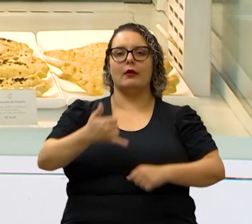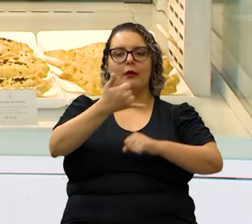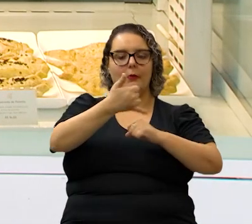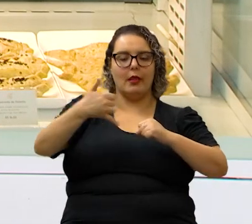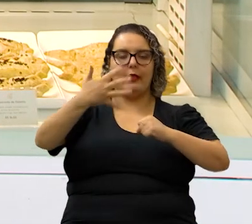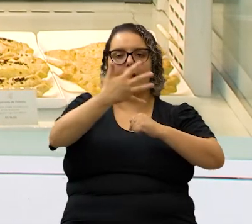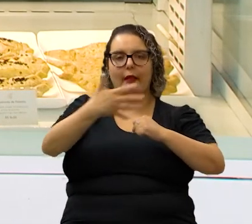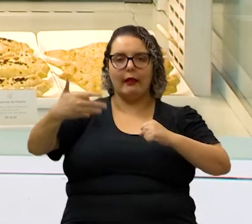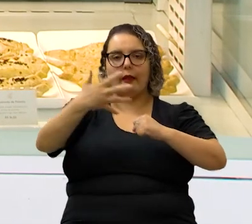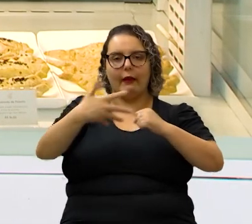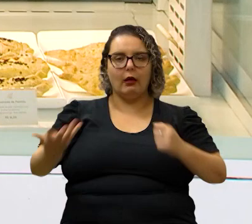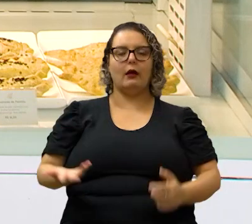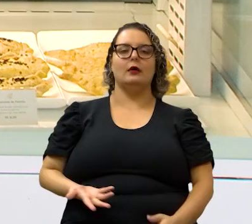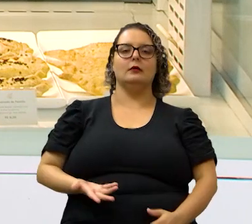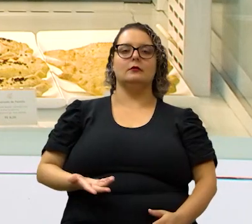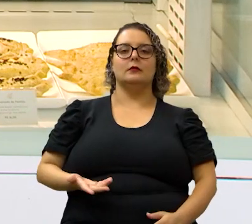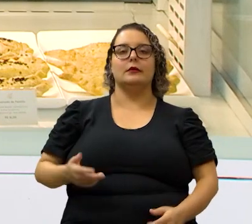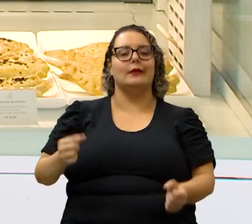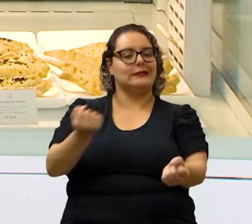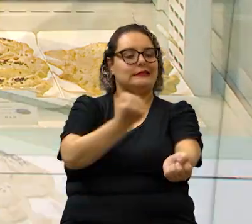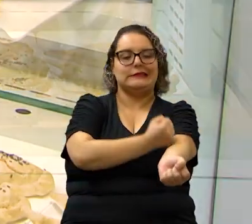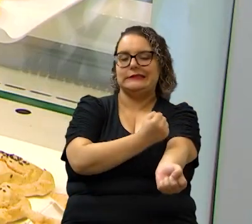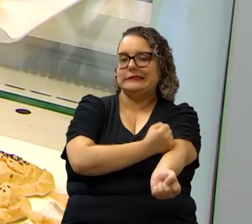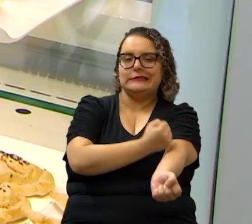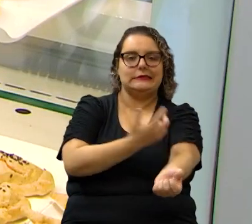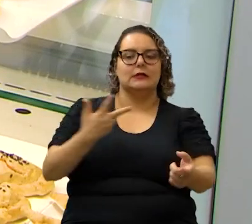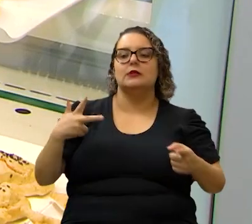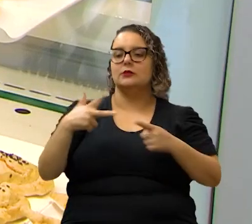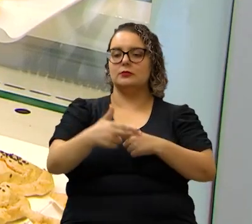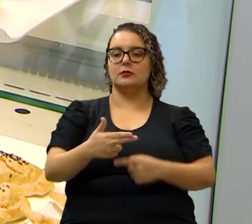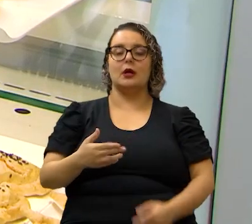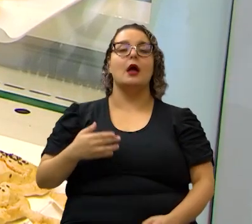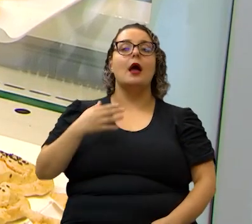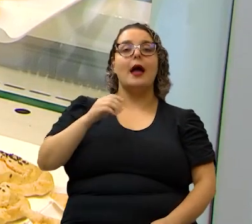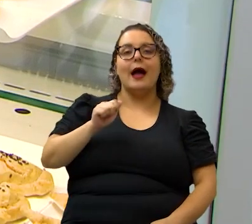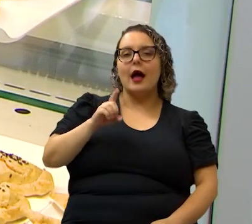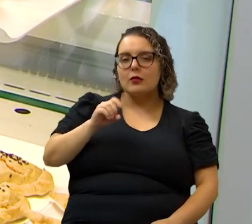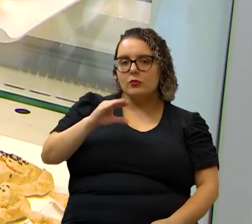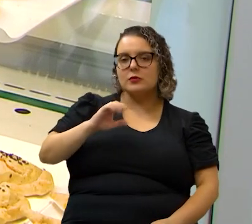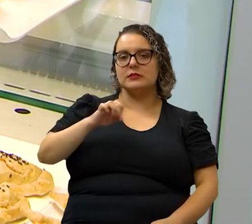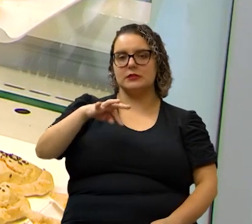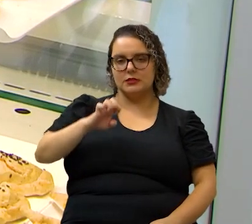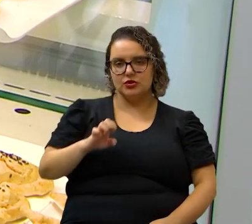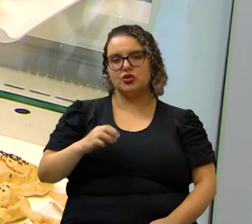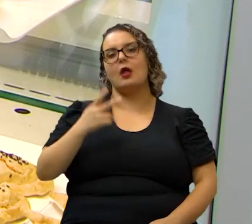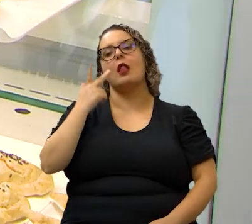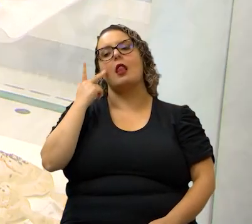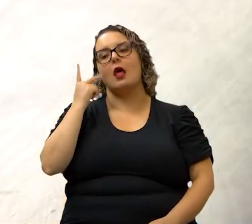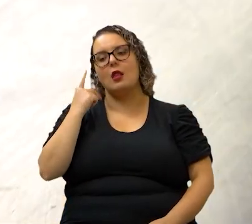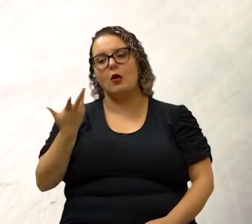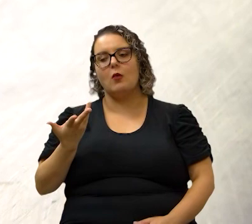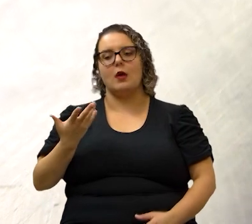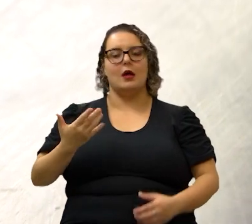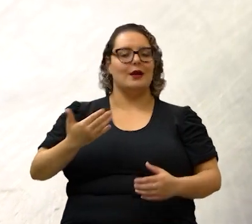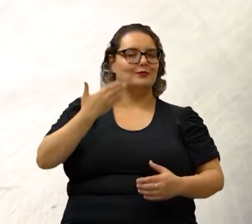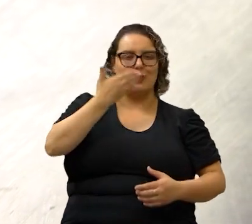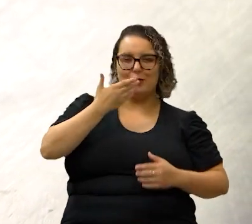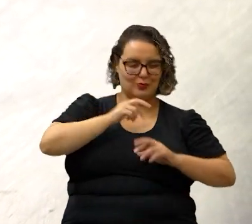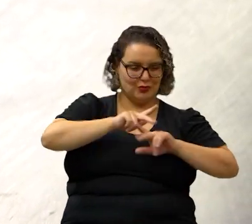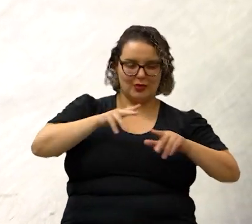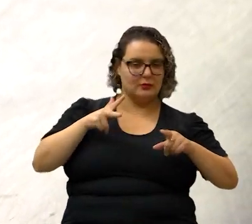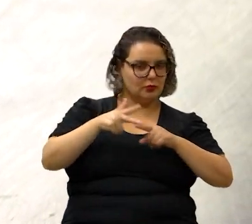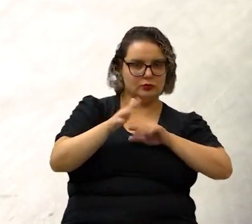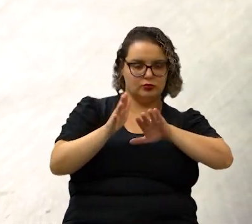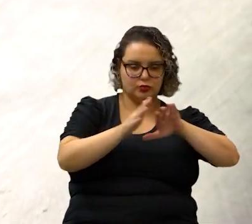gerar vício, né? Então a gente cortou de todas as receitas, a gente trabalha com adoçantes naturais aqui na padocaria, tiramos todo o